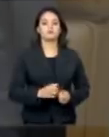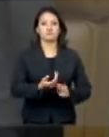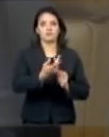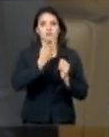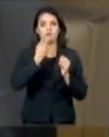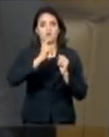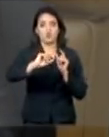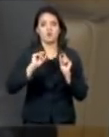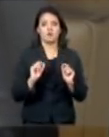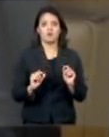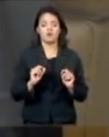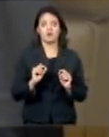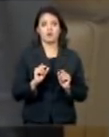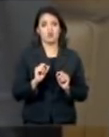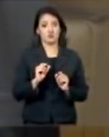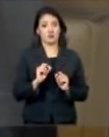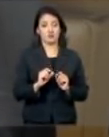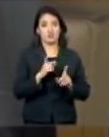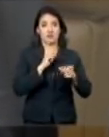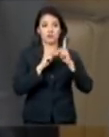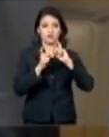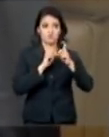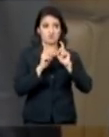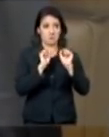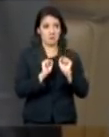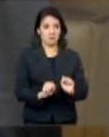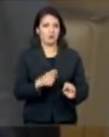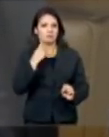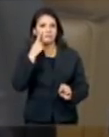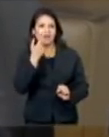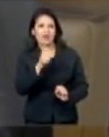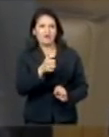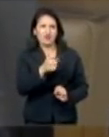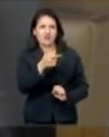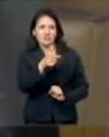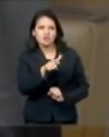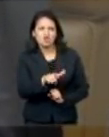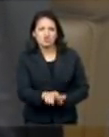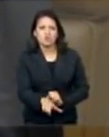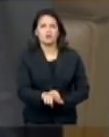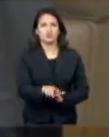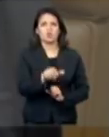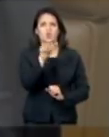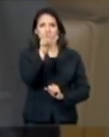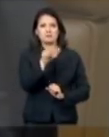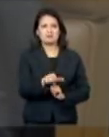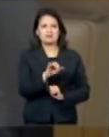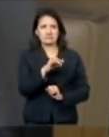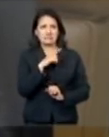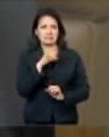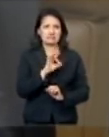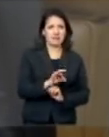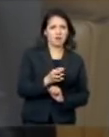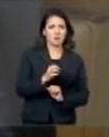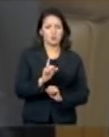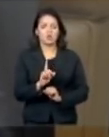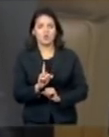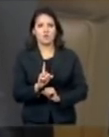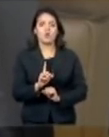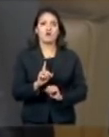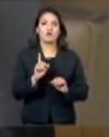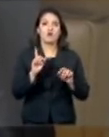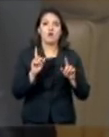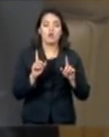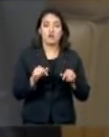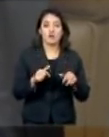administração reveja seus próprios atos mesmo quando eivados de ilegalidade encontra se sujeito ao prazo decadencial